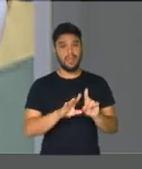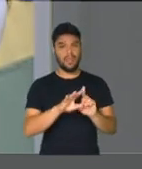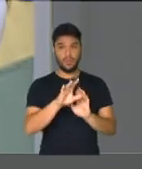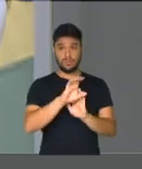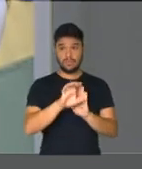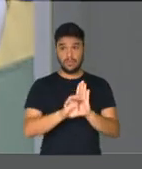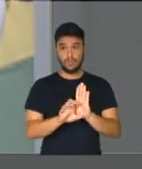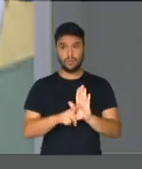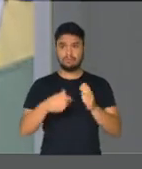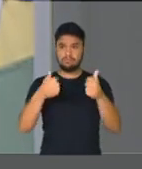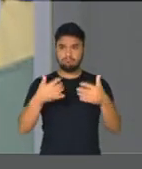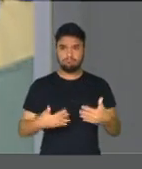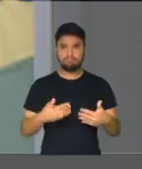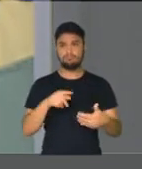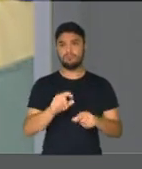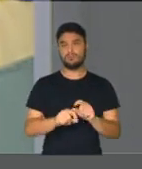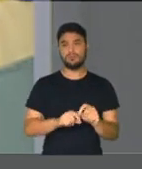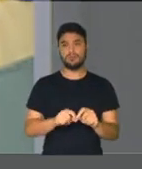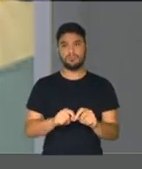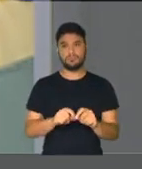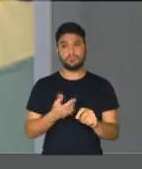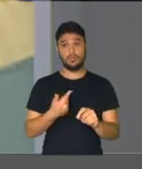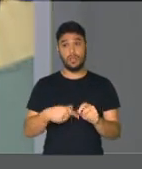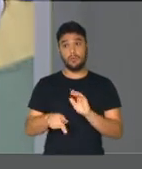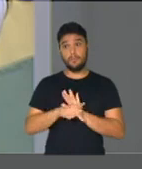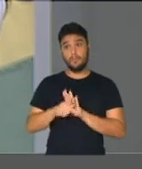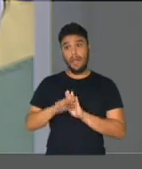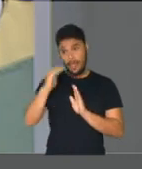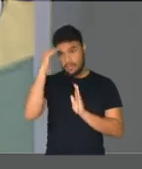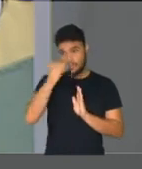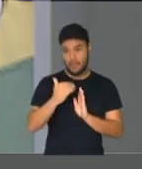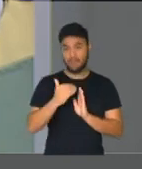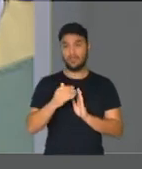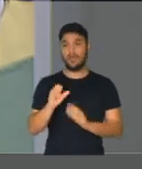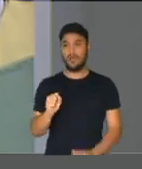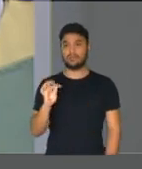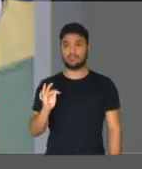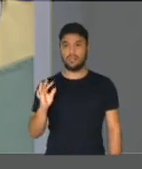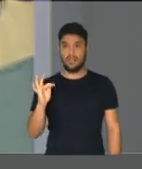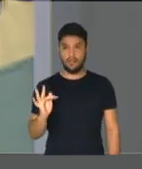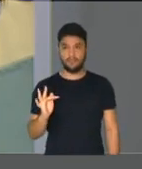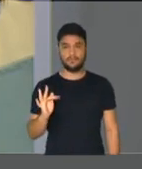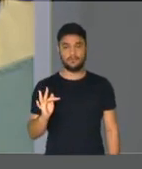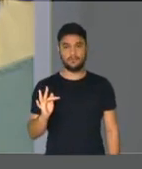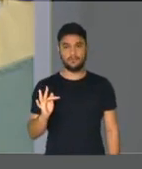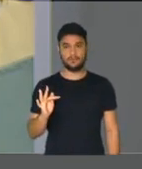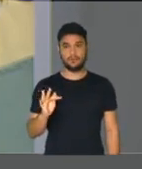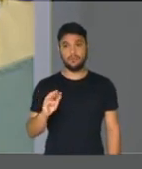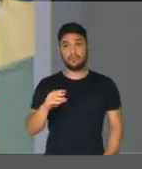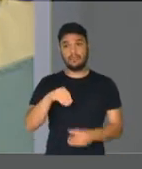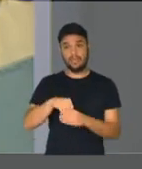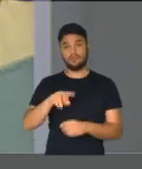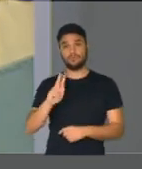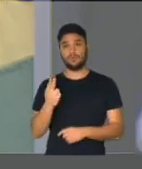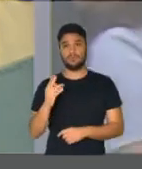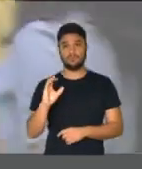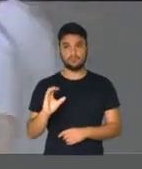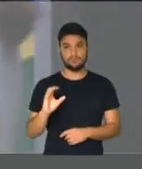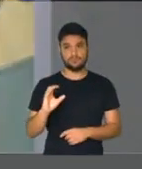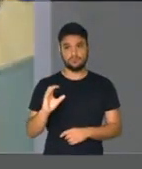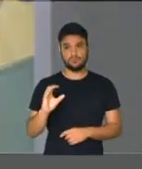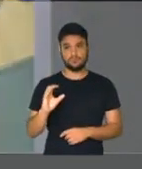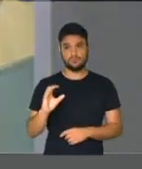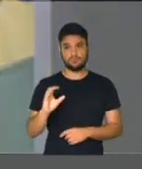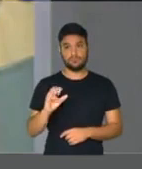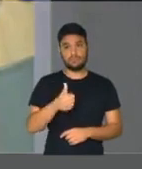posicionamento majoritário do Supremo Tribunal expresso no HC